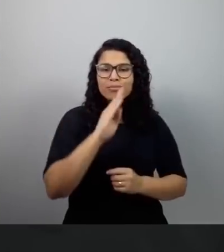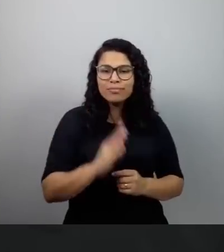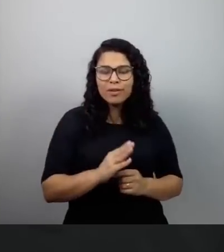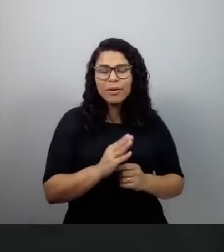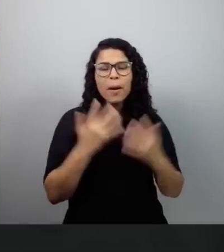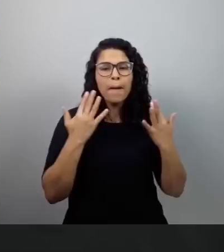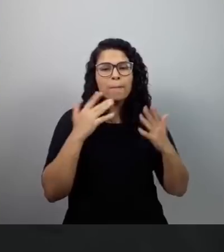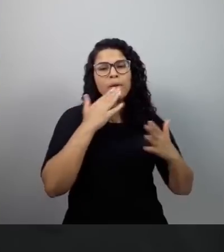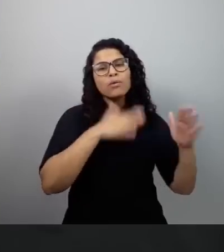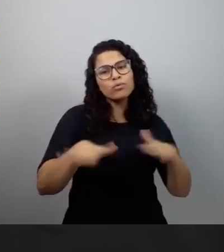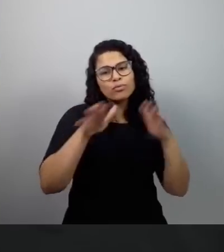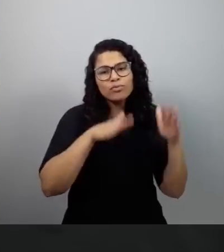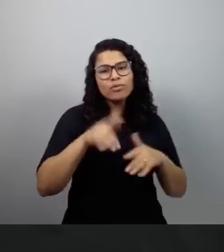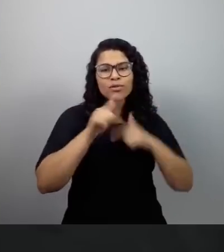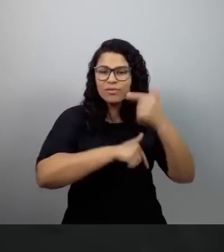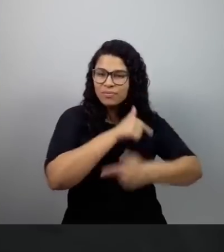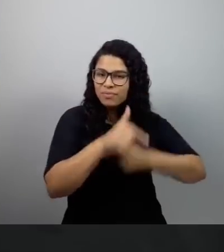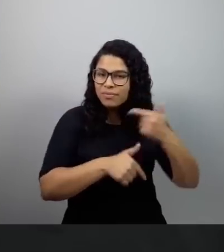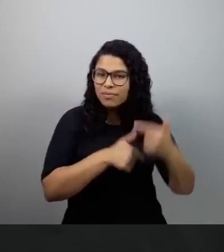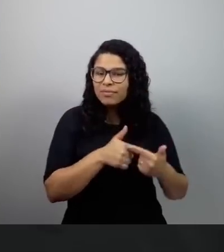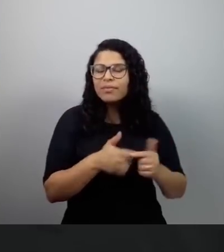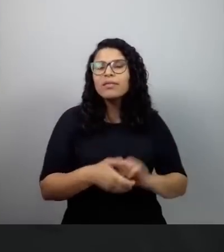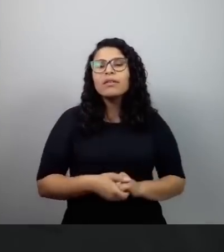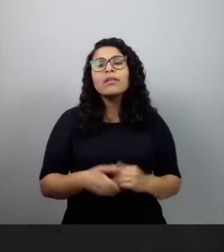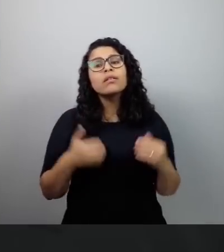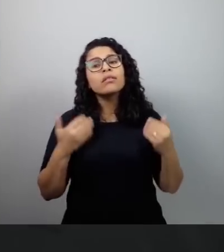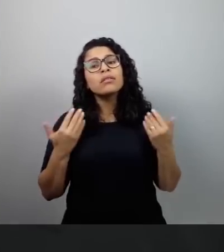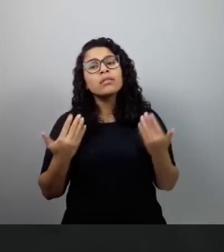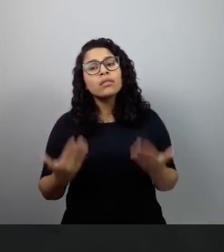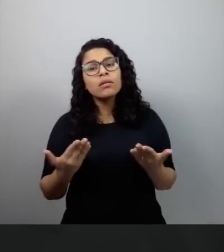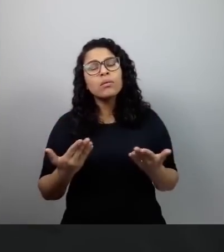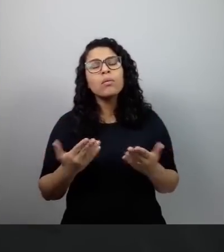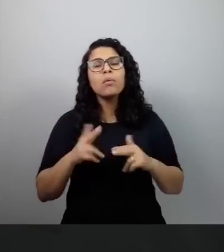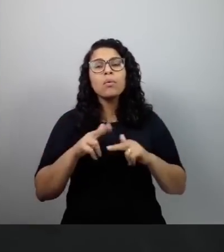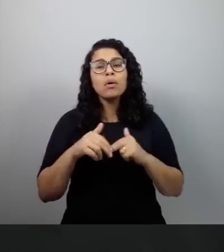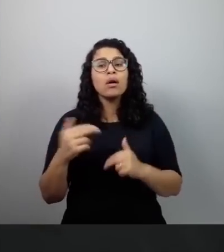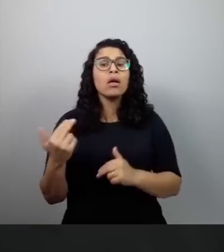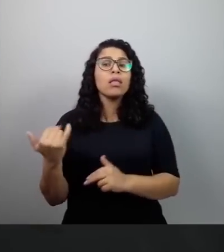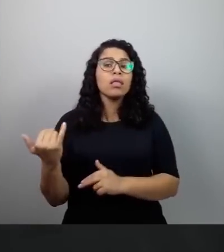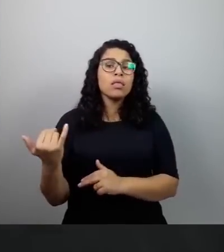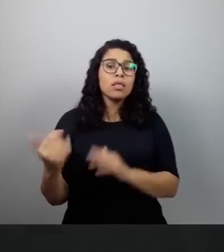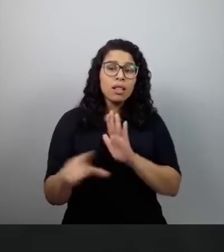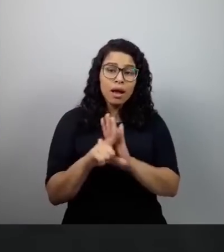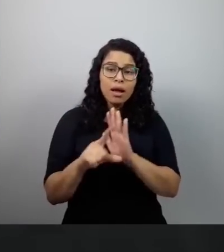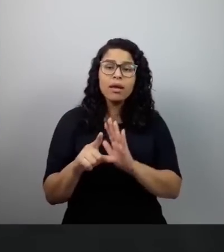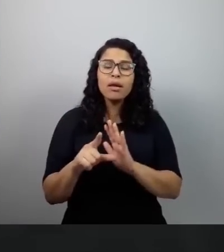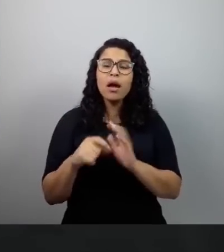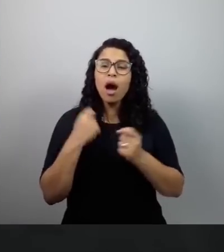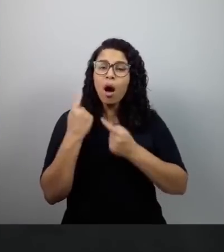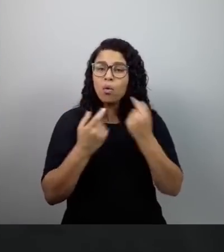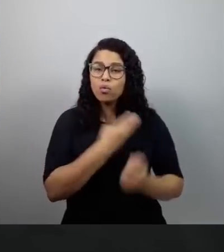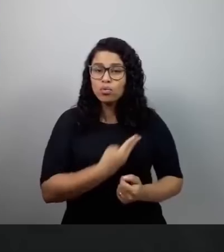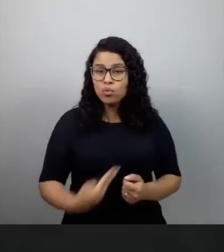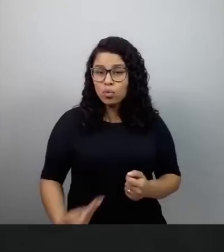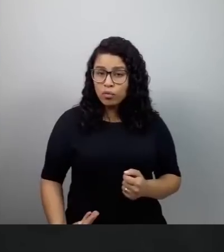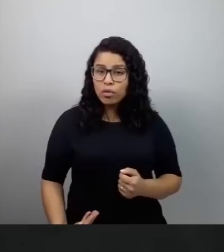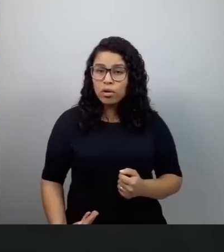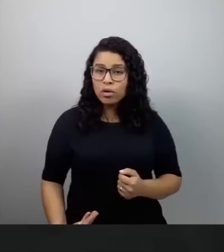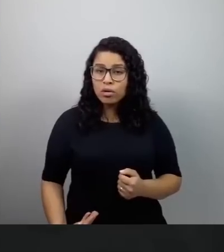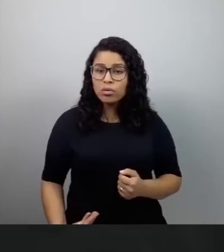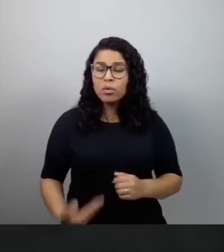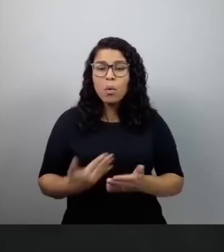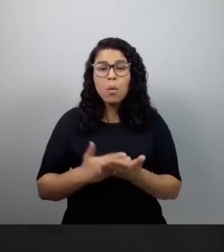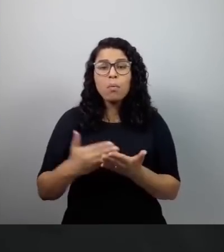de obra existente aqui. Também é por conta dessa lei que algumas iniciativas do governo vão existir